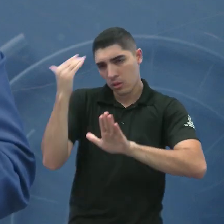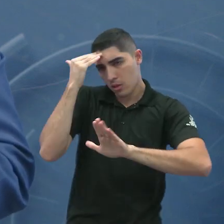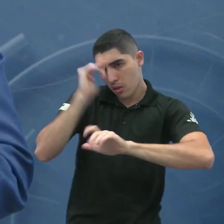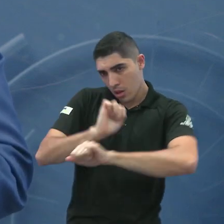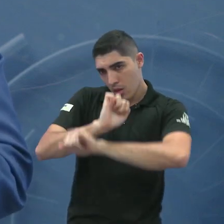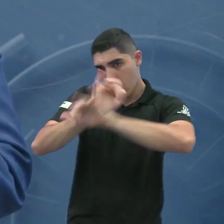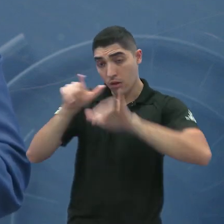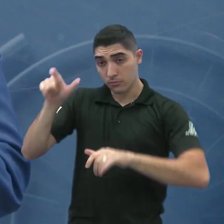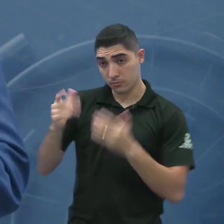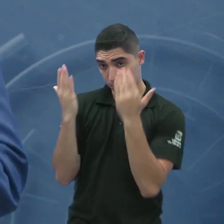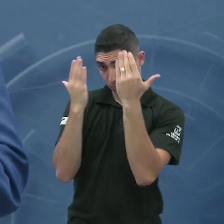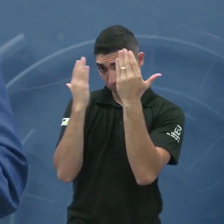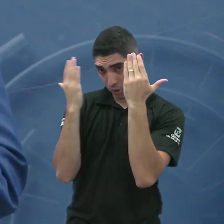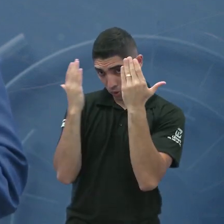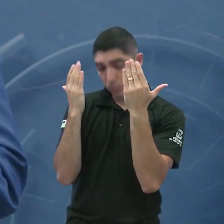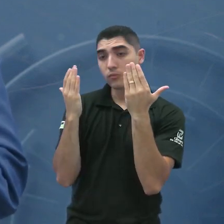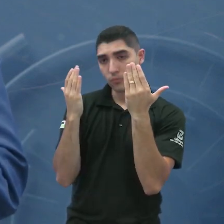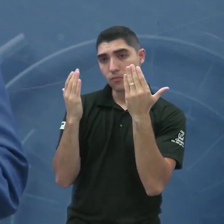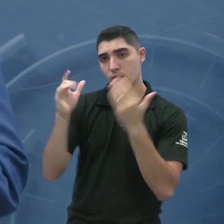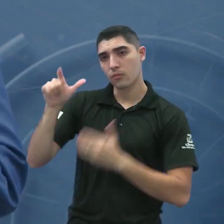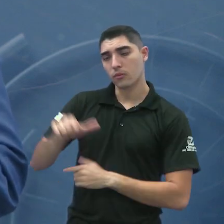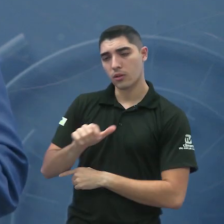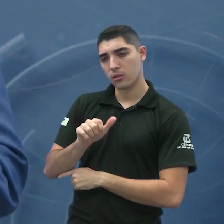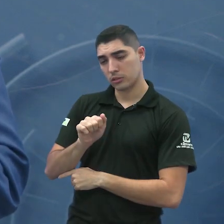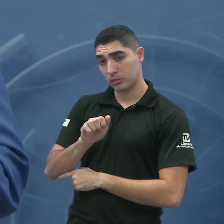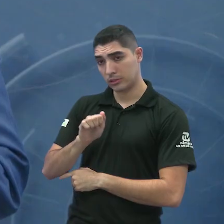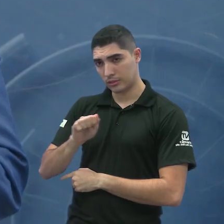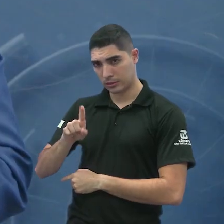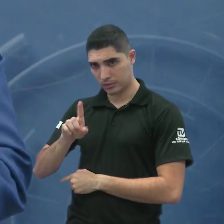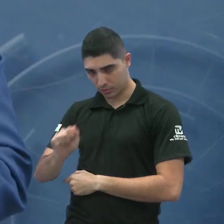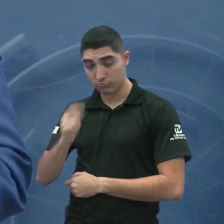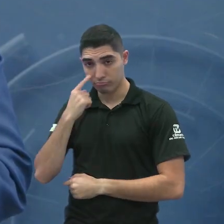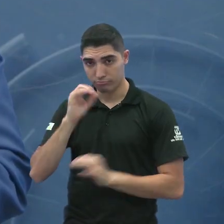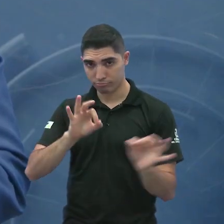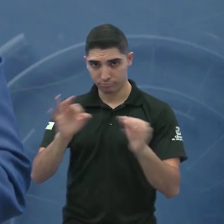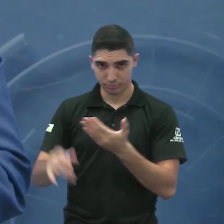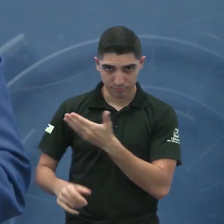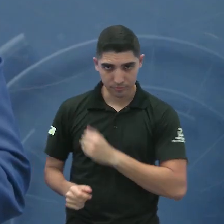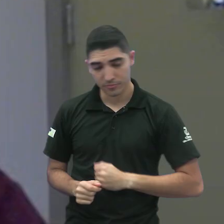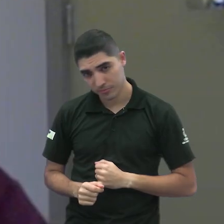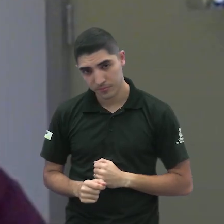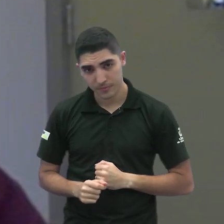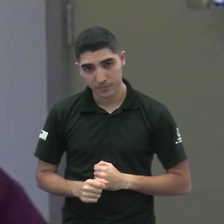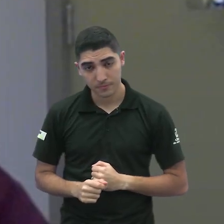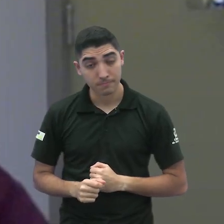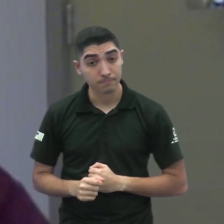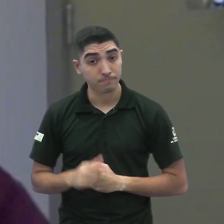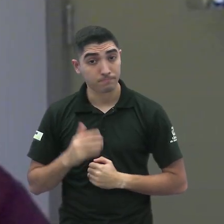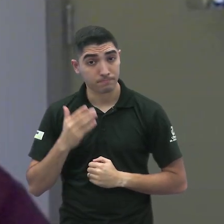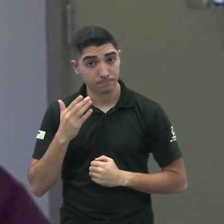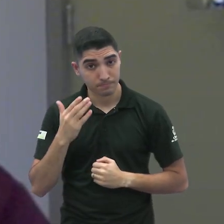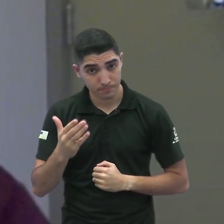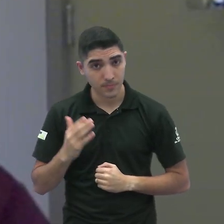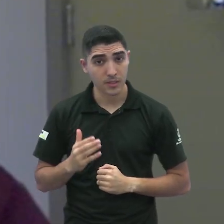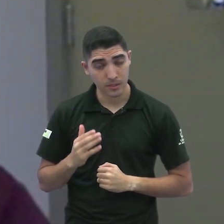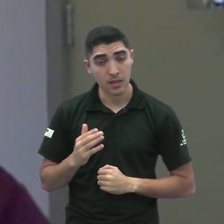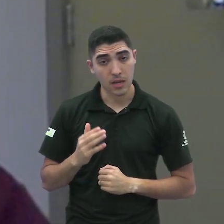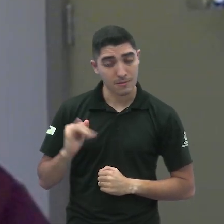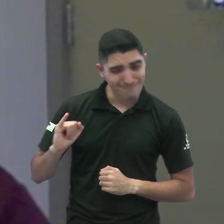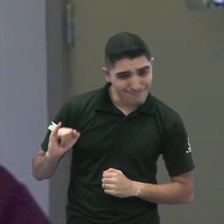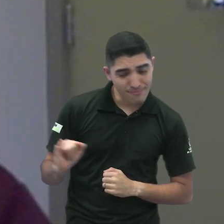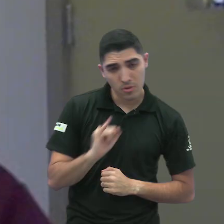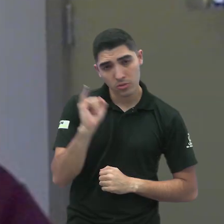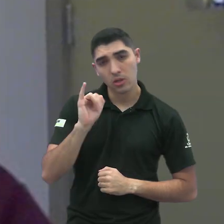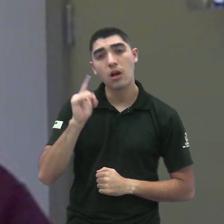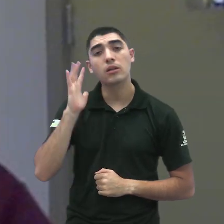esse impacto é o psicólogo clínico Assaf Santana. Vamos conferir. Bom, eu acho importante a gente